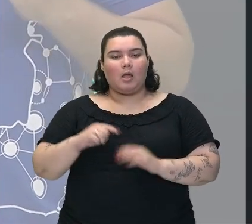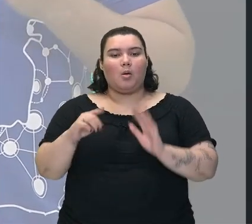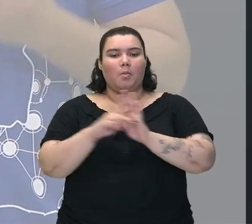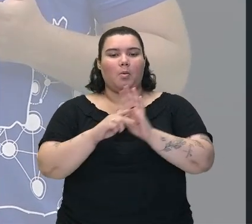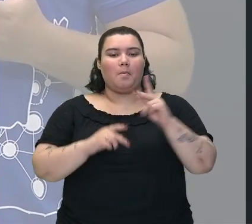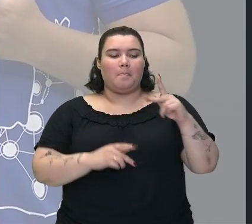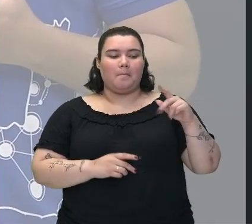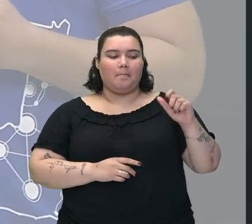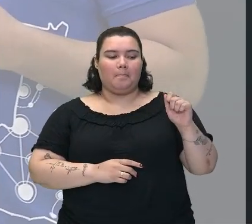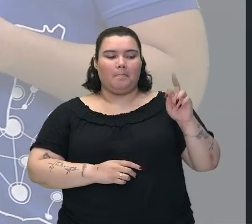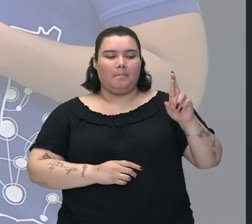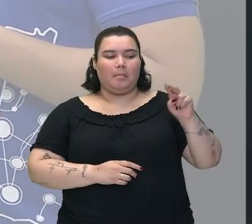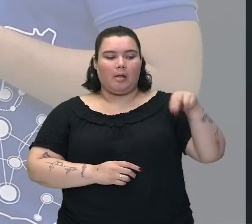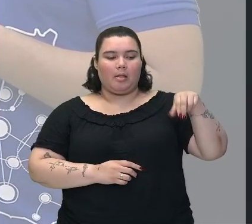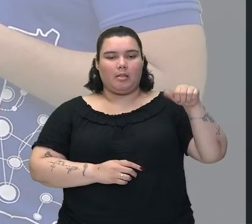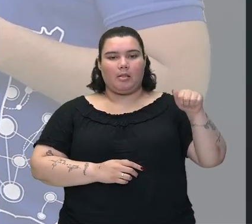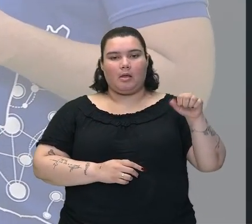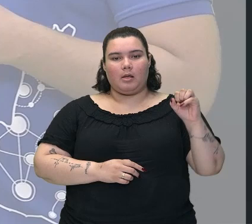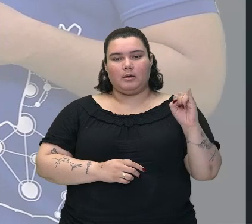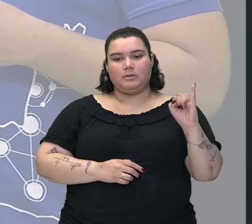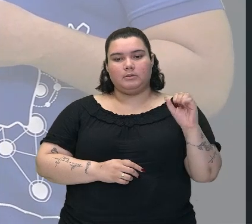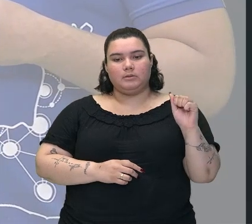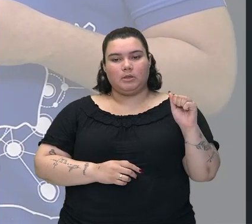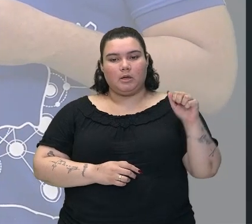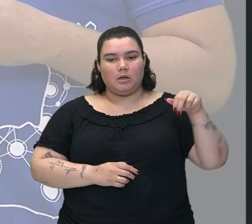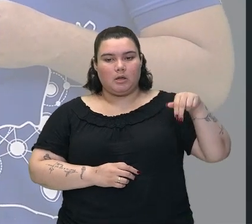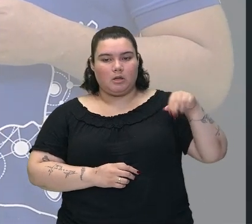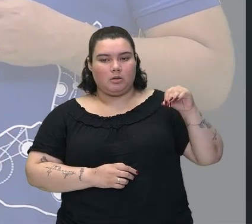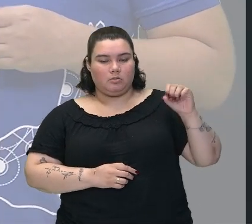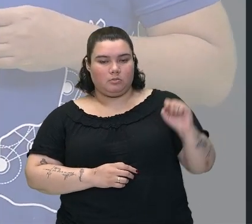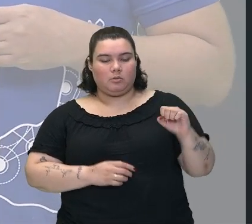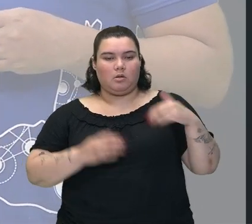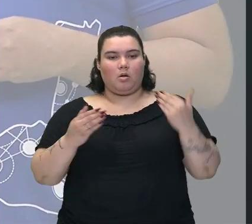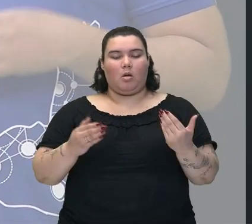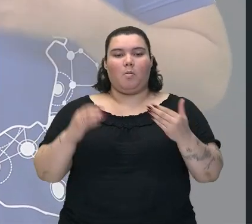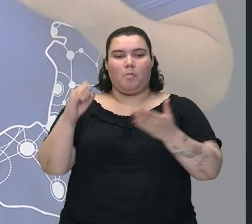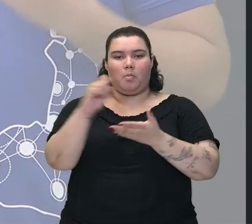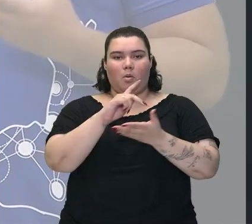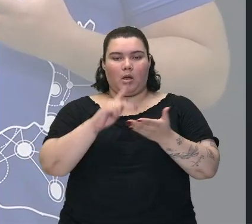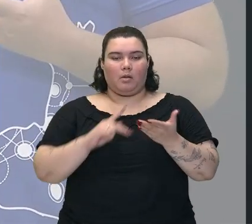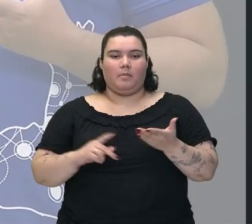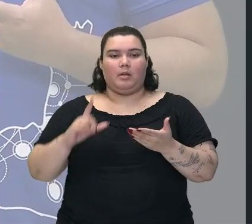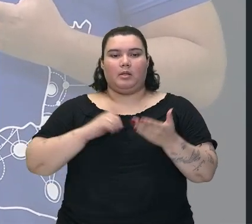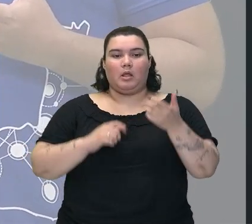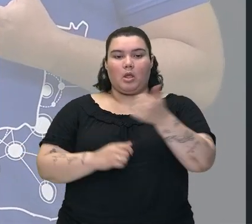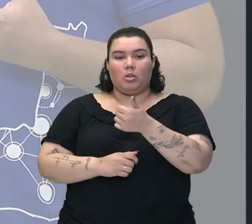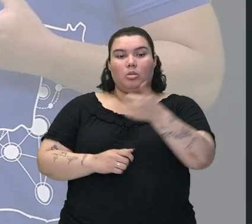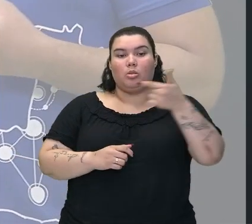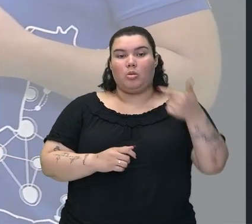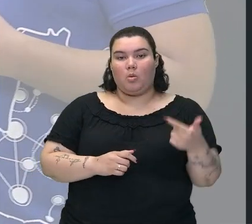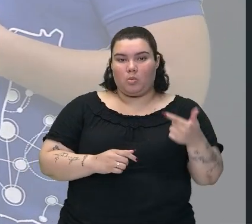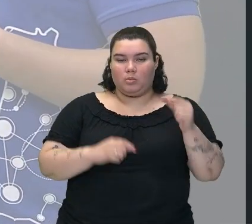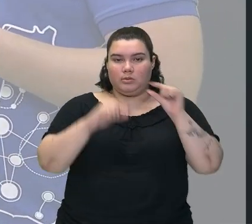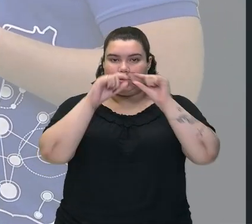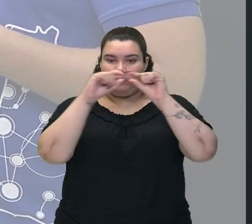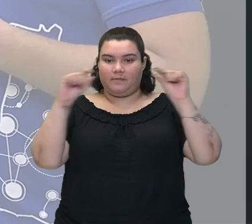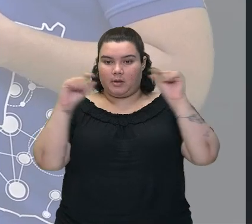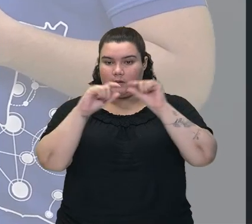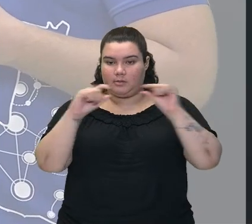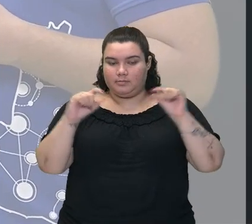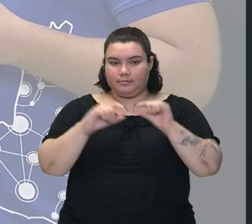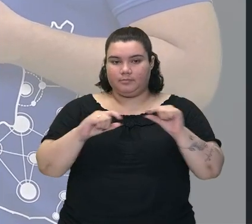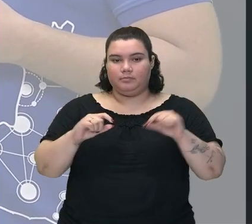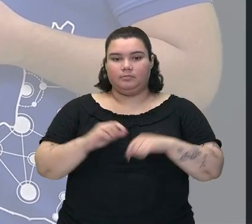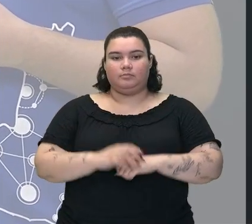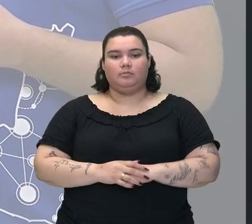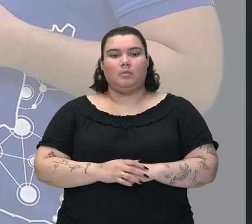parnasianos. Então observem que nós vamos ter um poema com 12 versos, certo? Um poema que se organiza em estrofes, olha só,